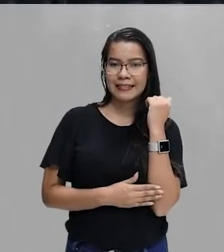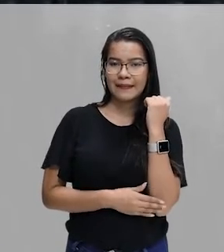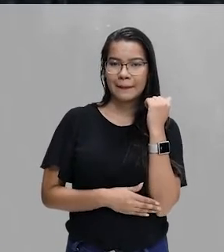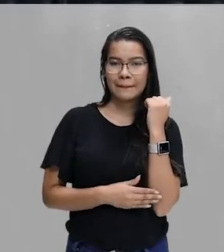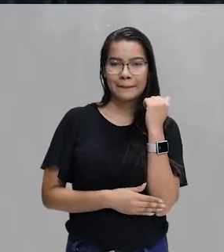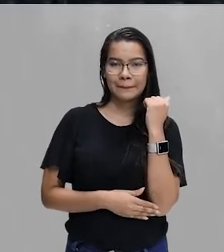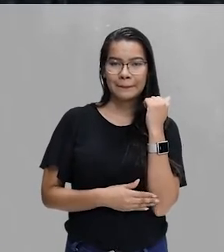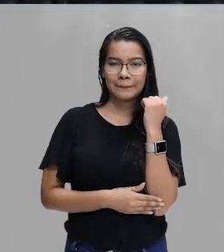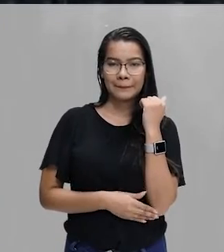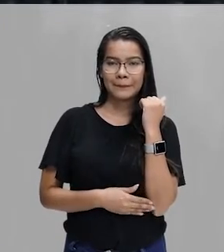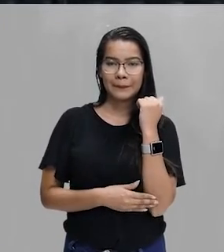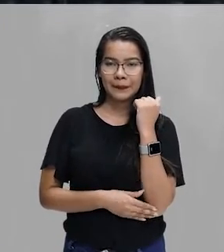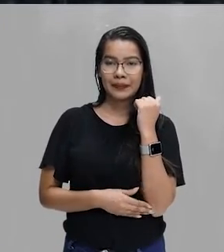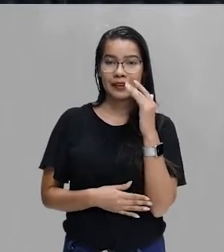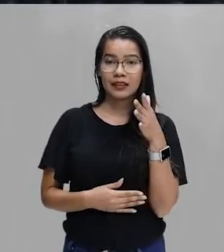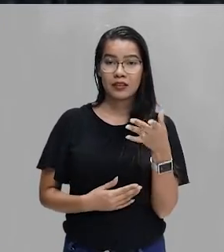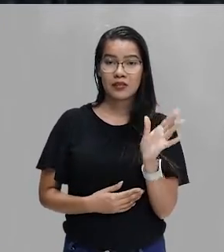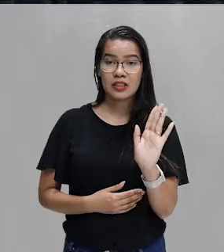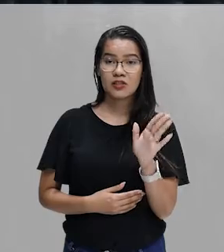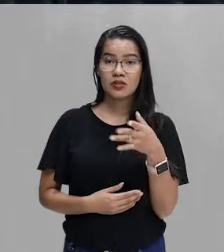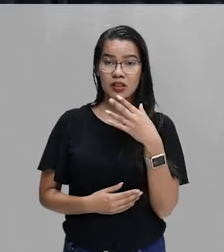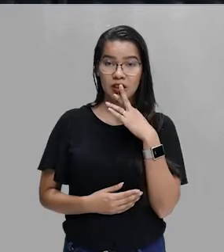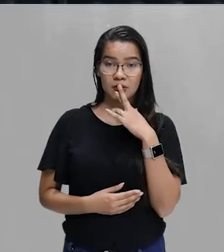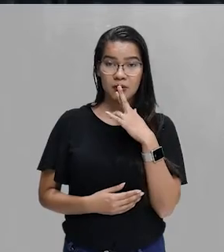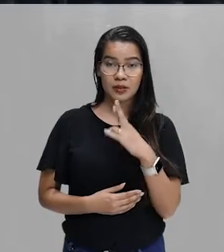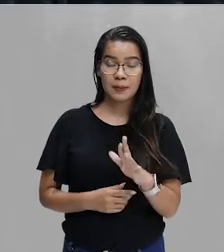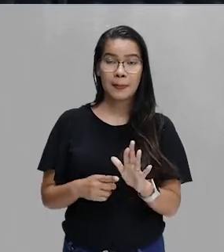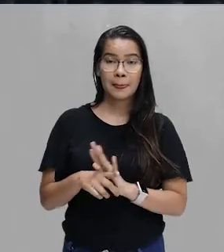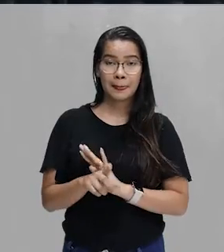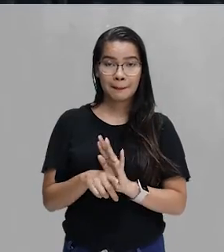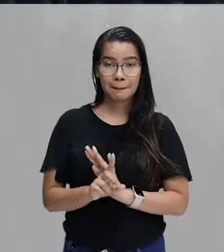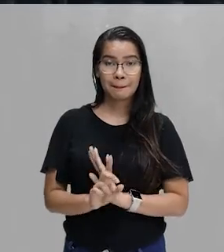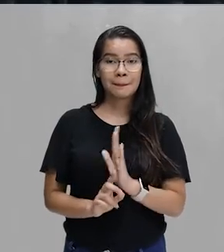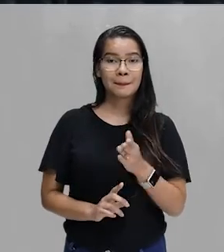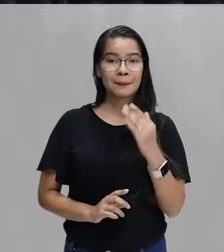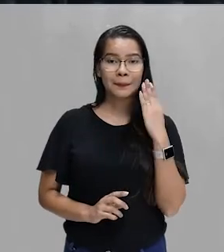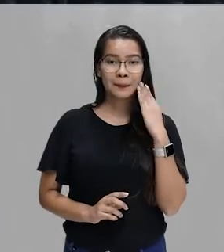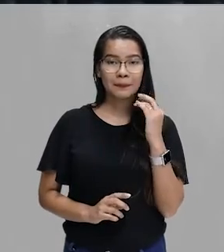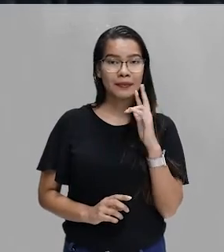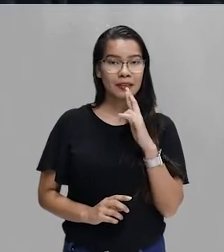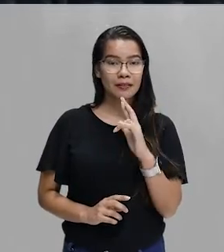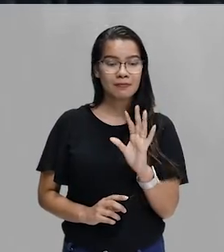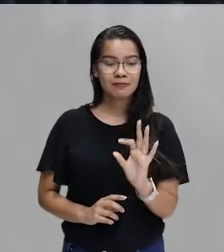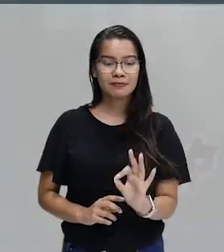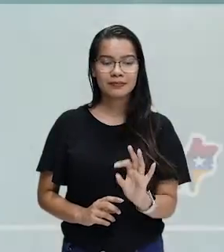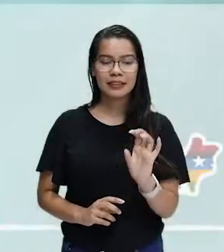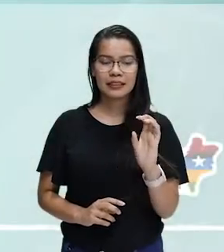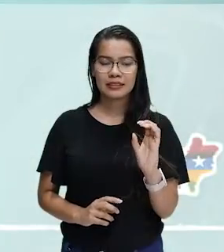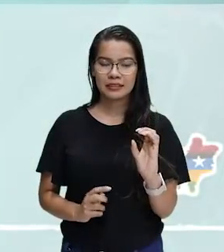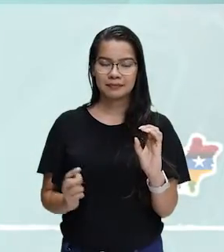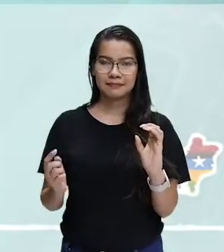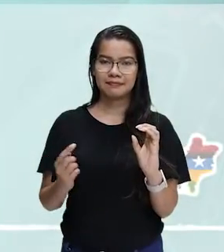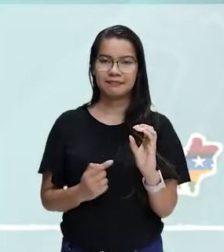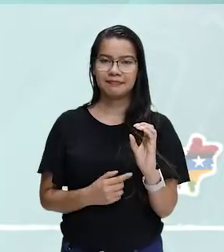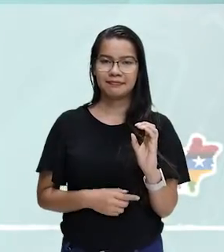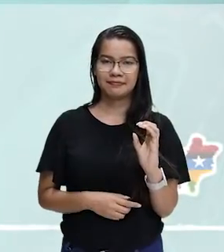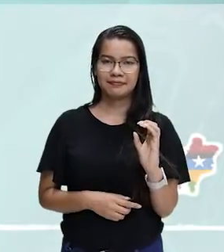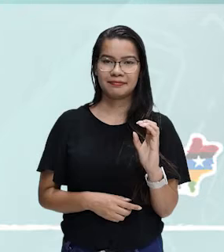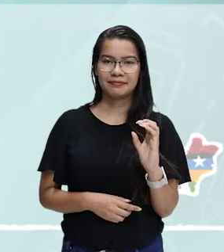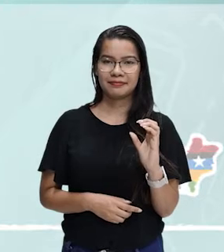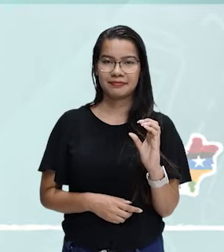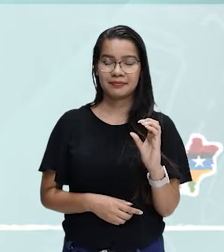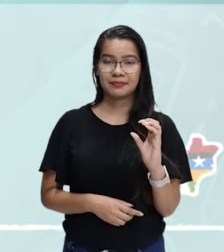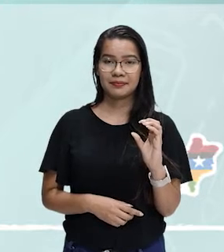eu só tenho uma oração. Então, você já matou a questão, já sabe qual é a resposta. Resposta certa, letra C. Meu desejo